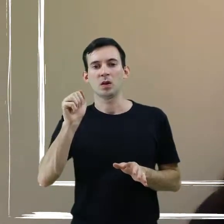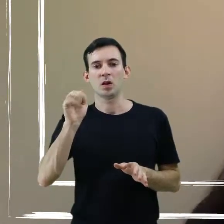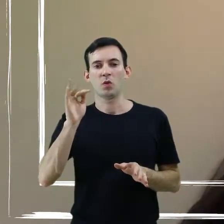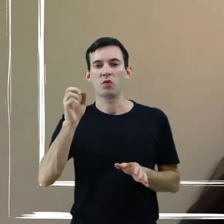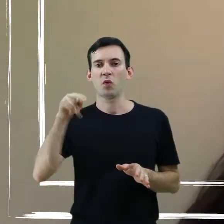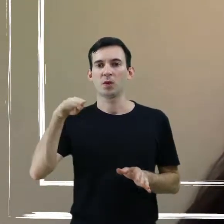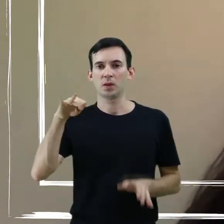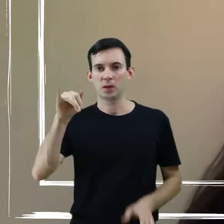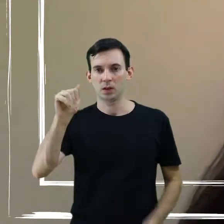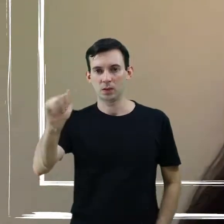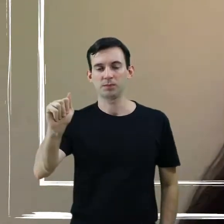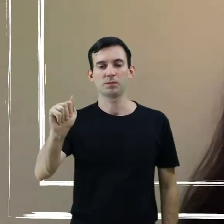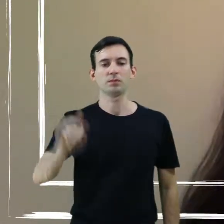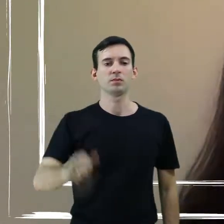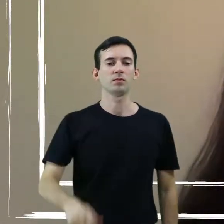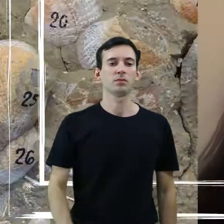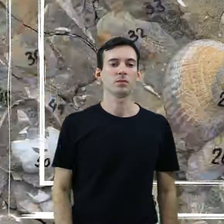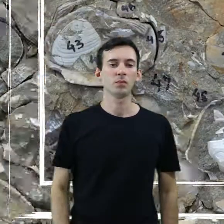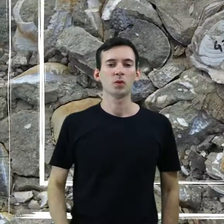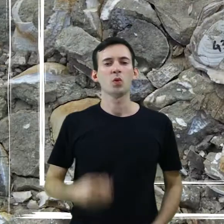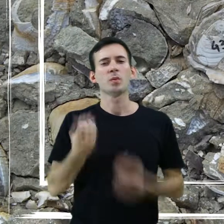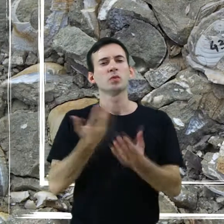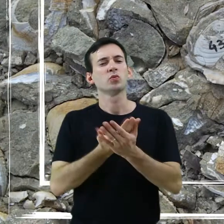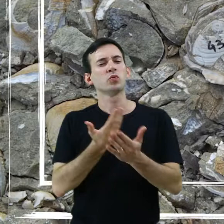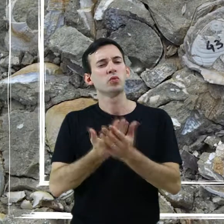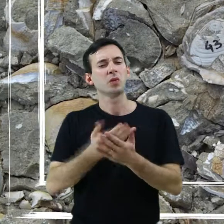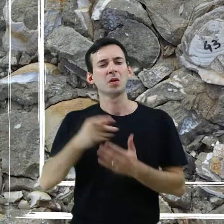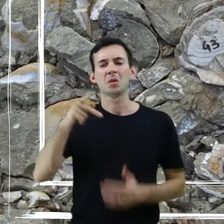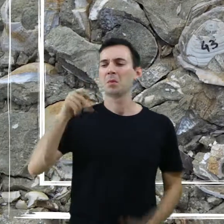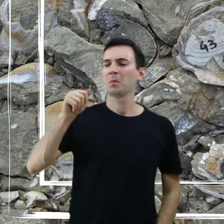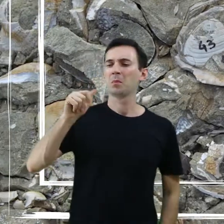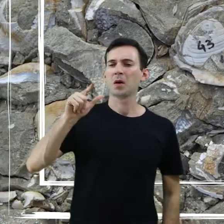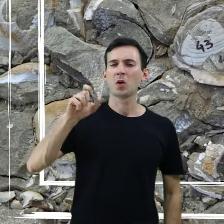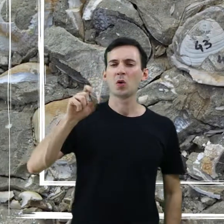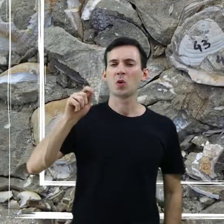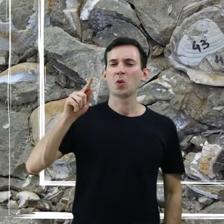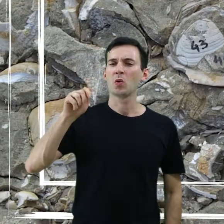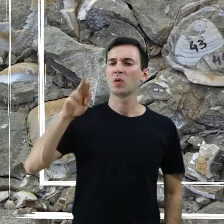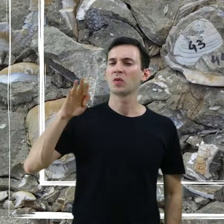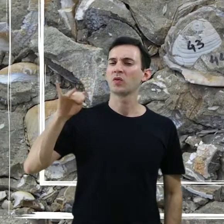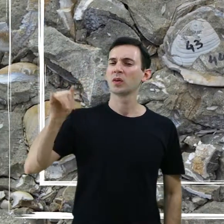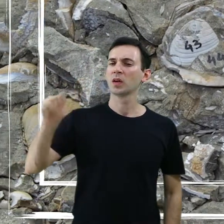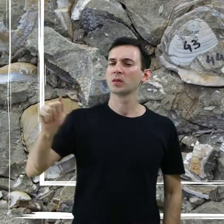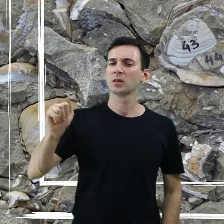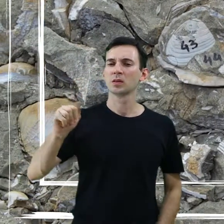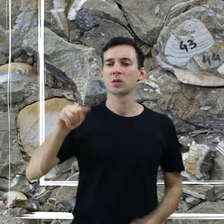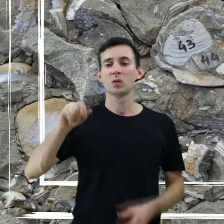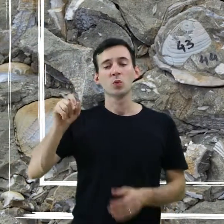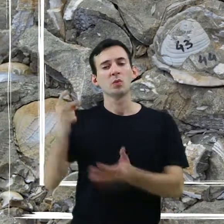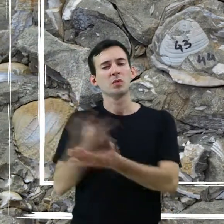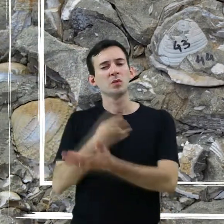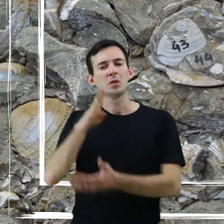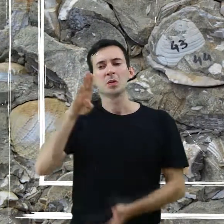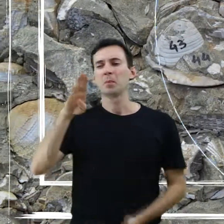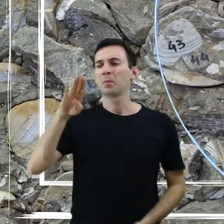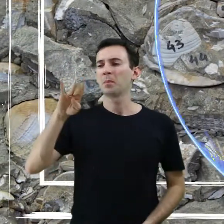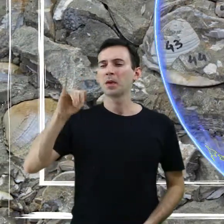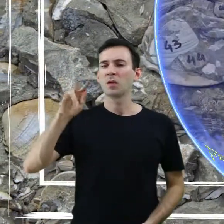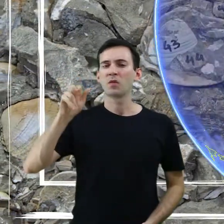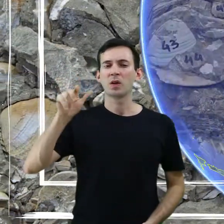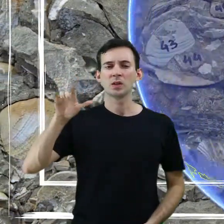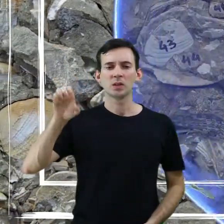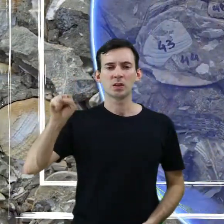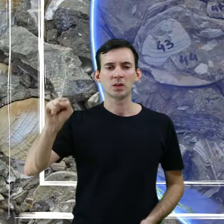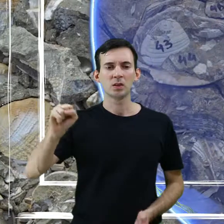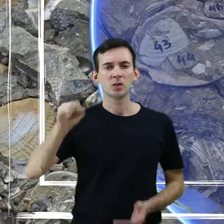bivalves, nós estudamos o registro fóssil ao longo do tempo, ou seja, nós vemos onde cada uma das espécies ocorre